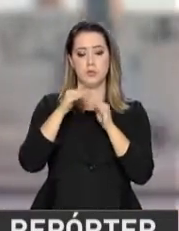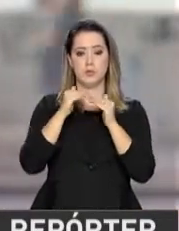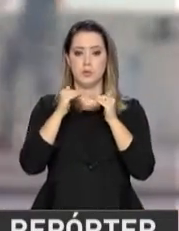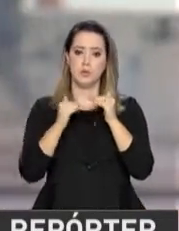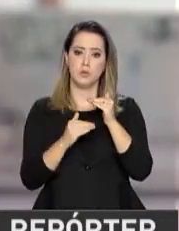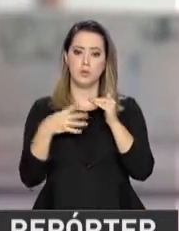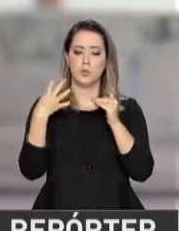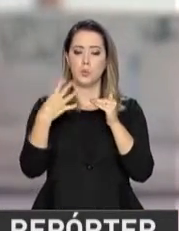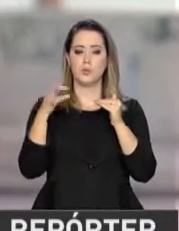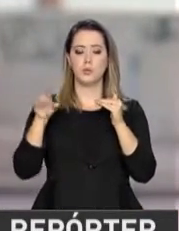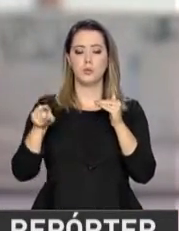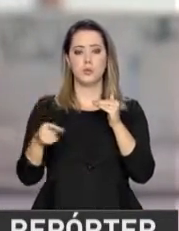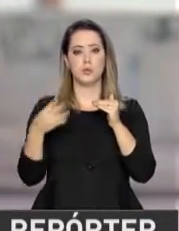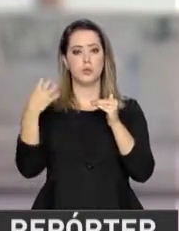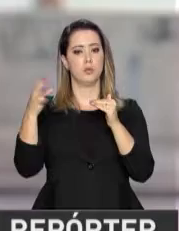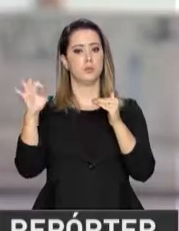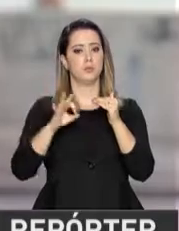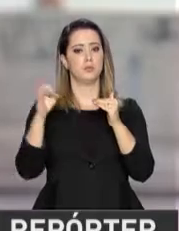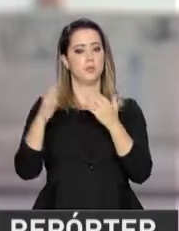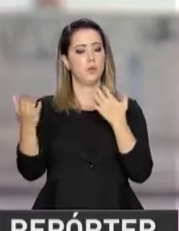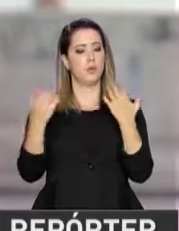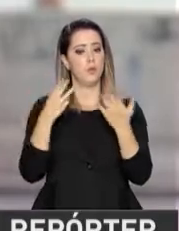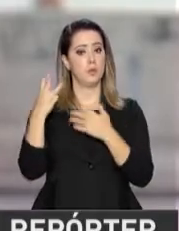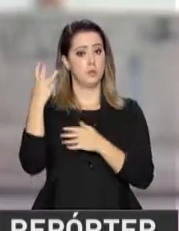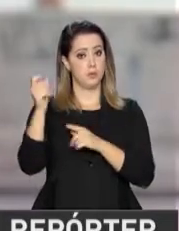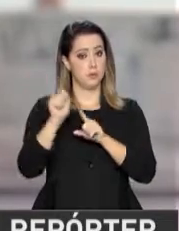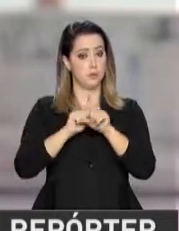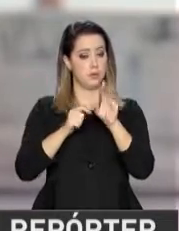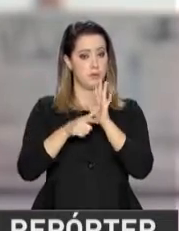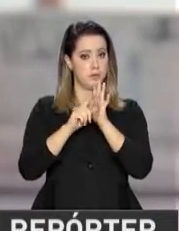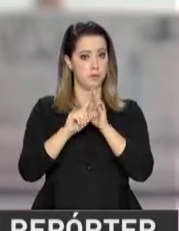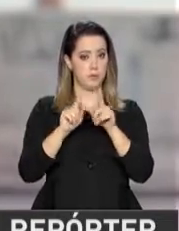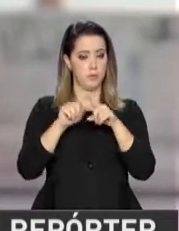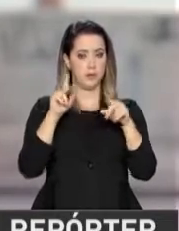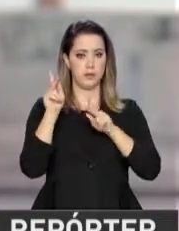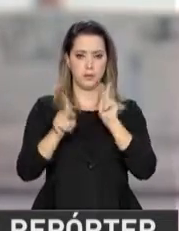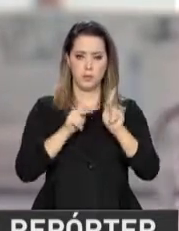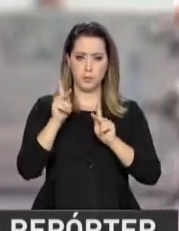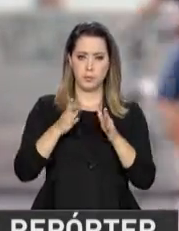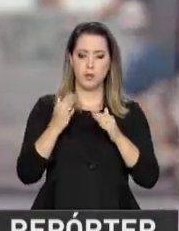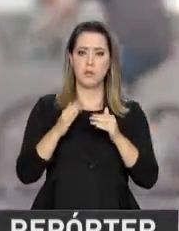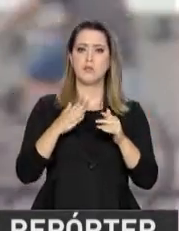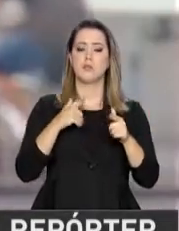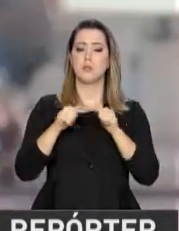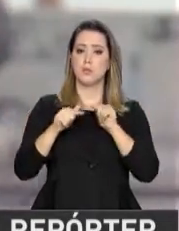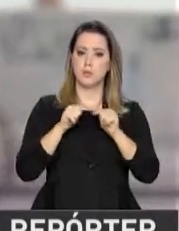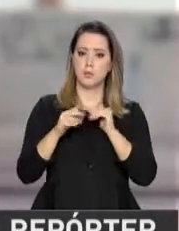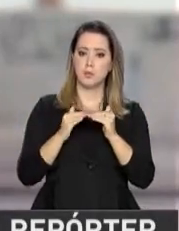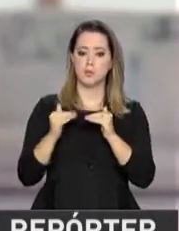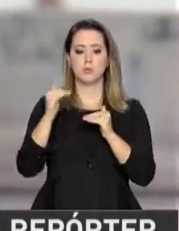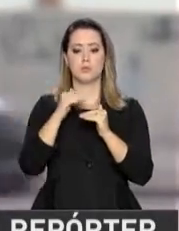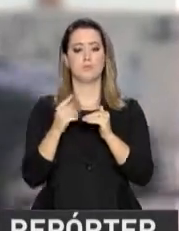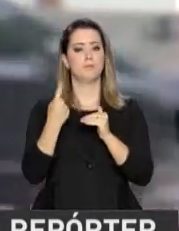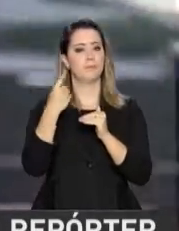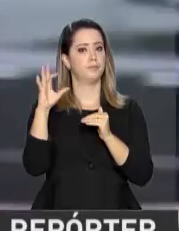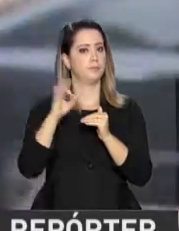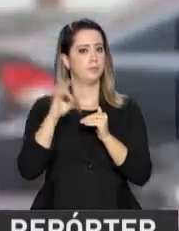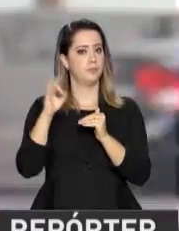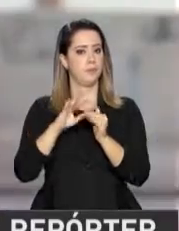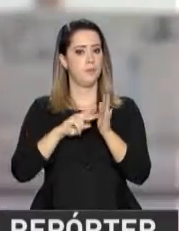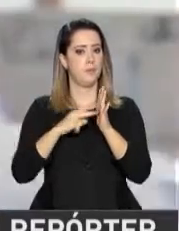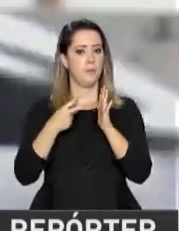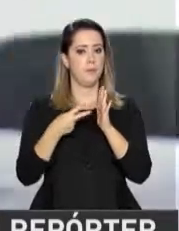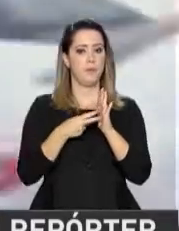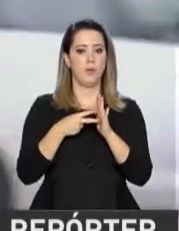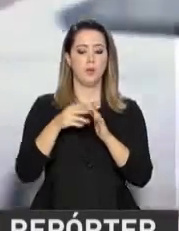4,4 por cento em relação ao trimestre anterior já a população ocupada cresceu 1% isso significa